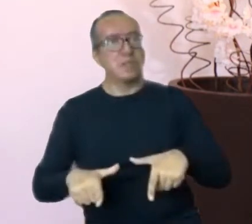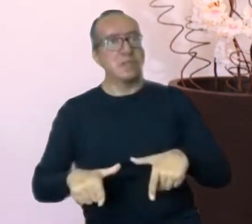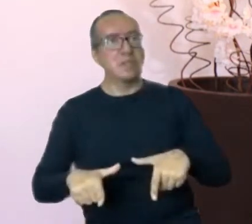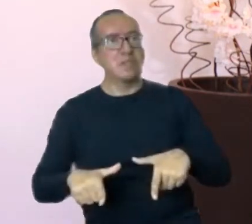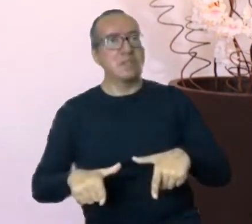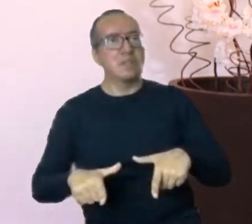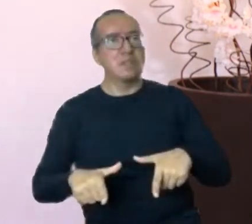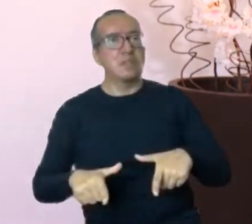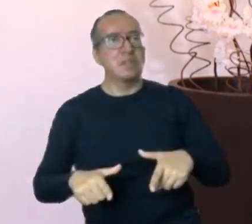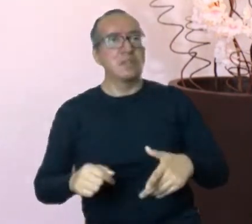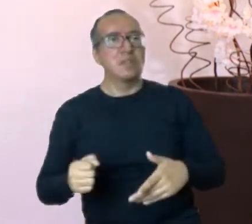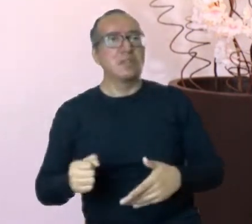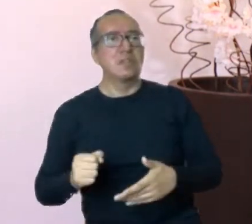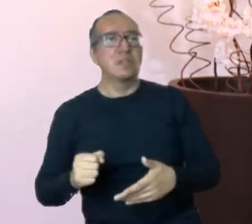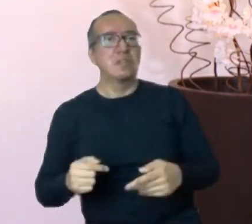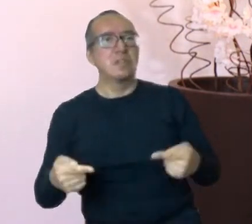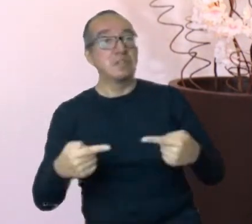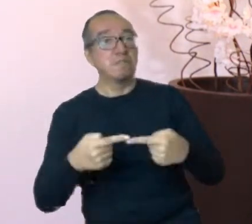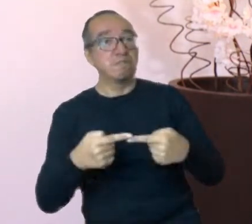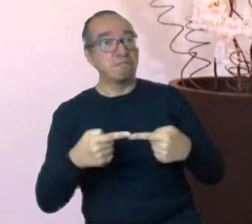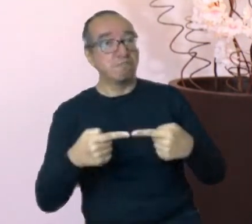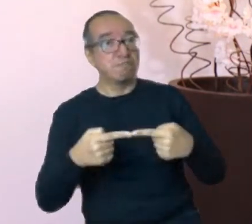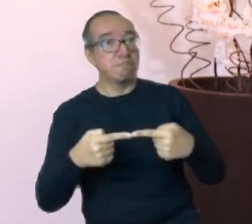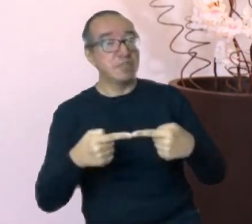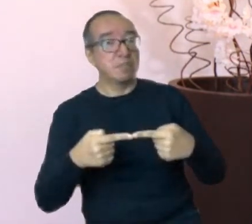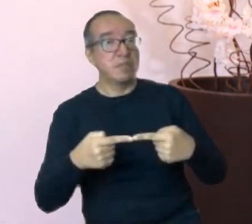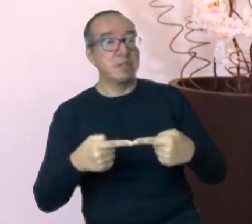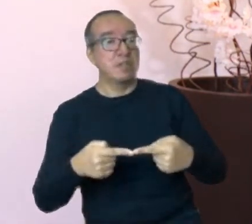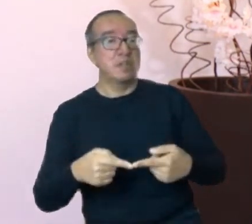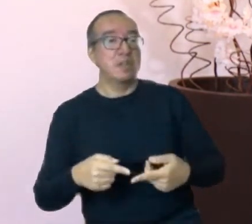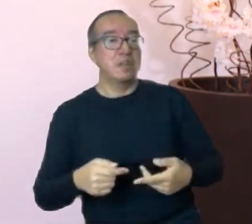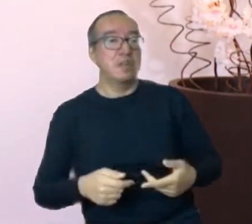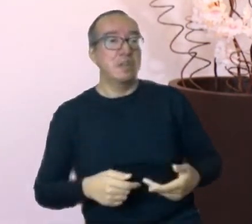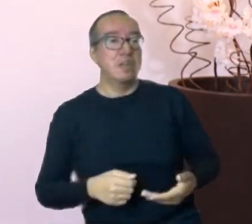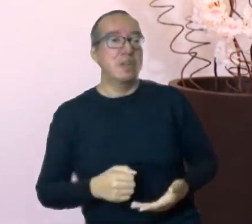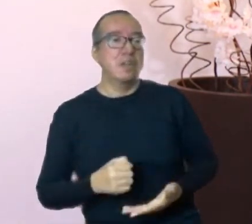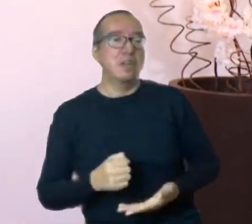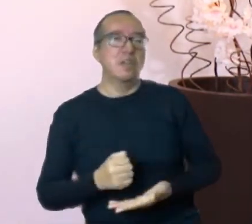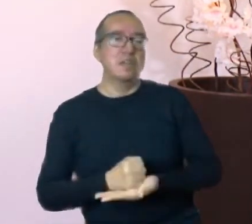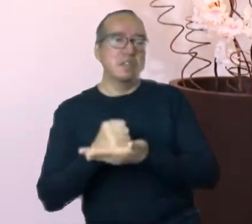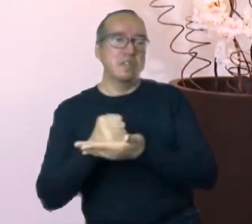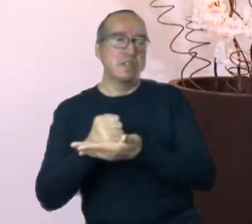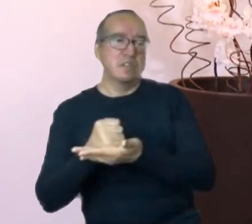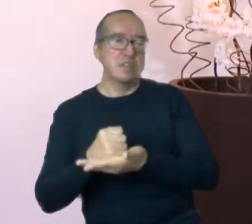as obras de Deus aqueles que estão salvos. Se você ainda não está fazendo essa obra,